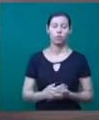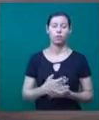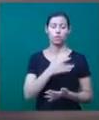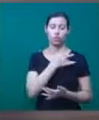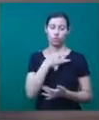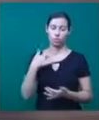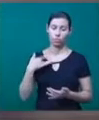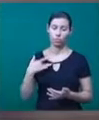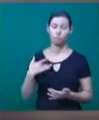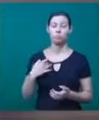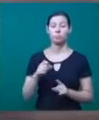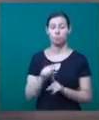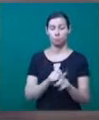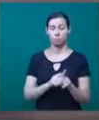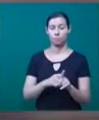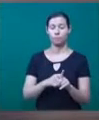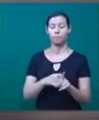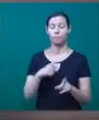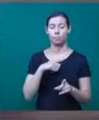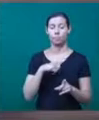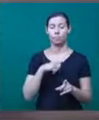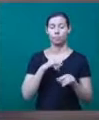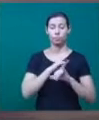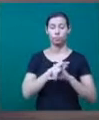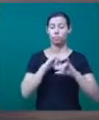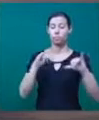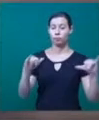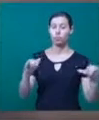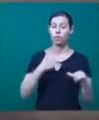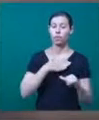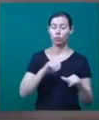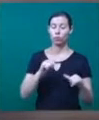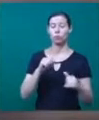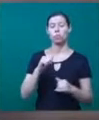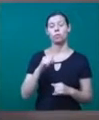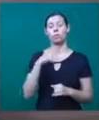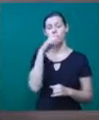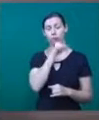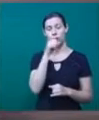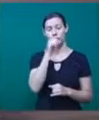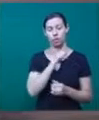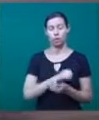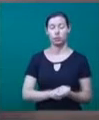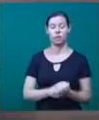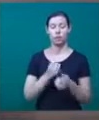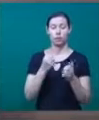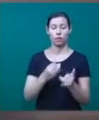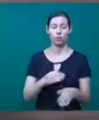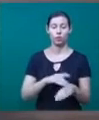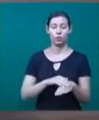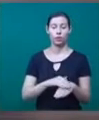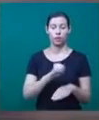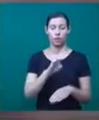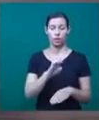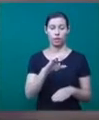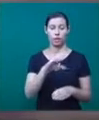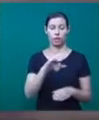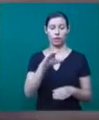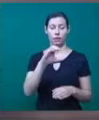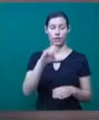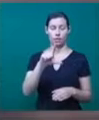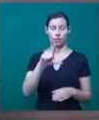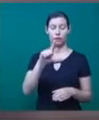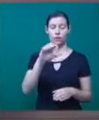em função da campanha Agosto Laranja, que marca a batalha contra a esclerose múltipla, doença neurológica, crônica e autoimune.